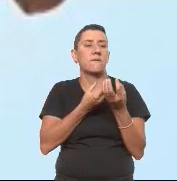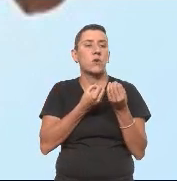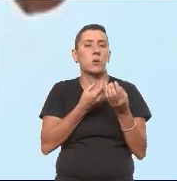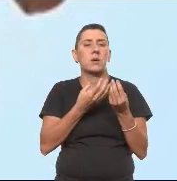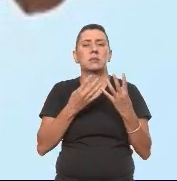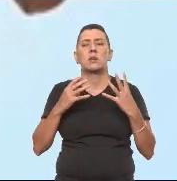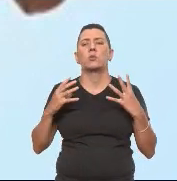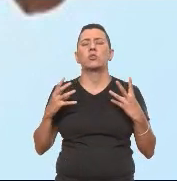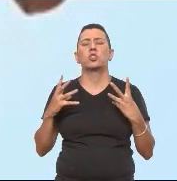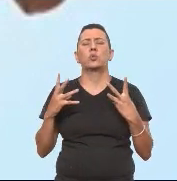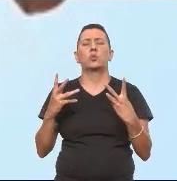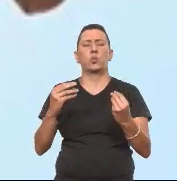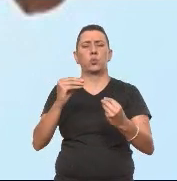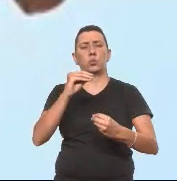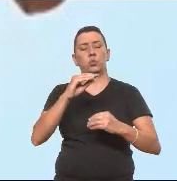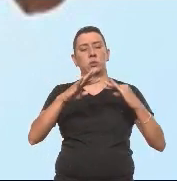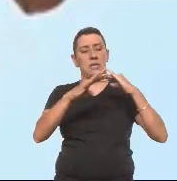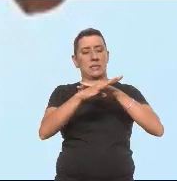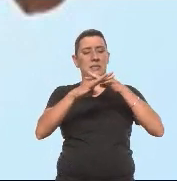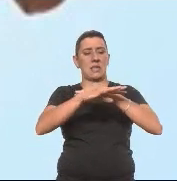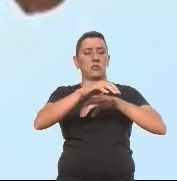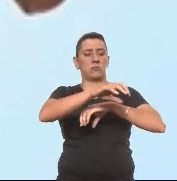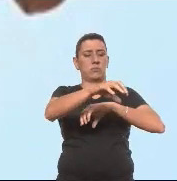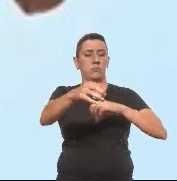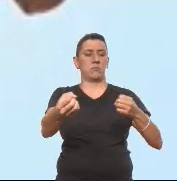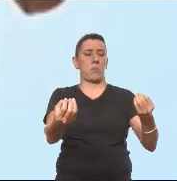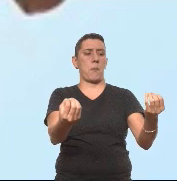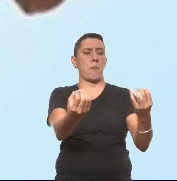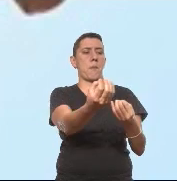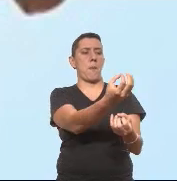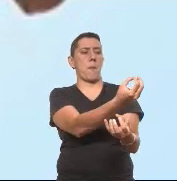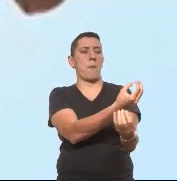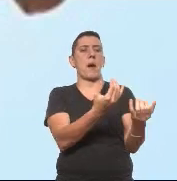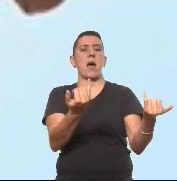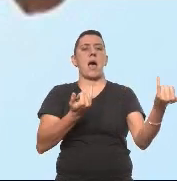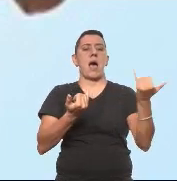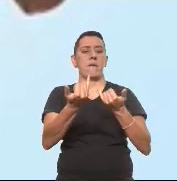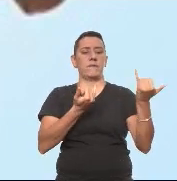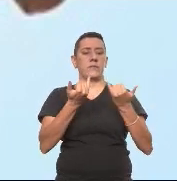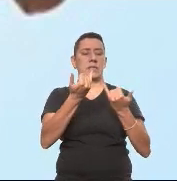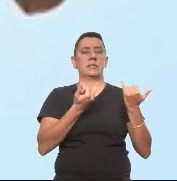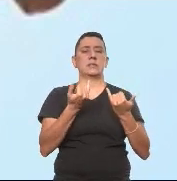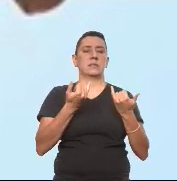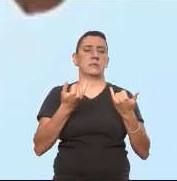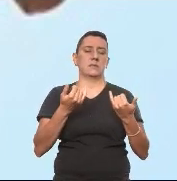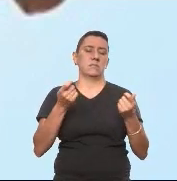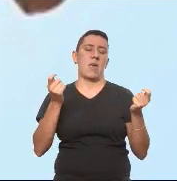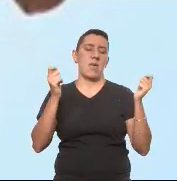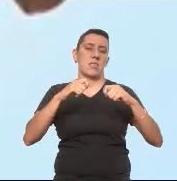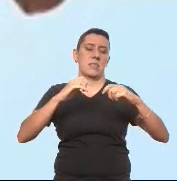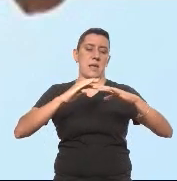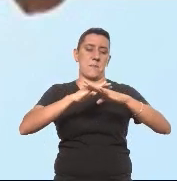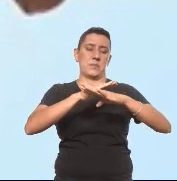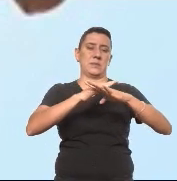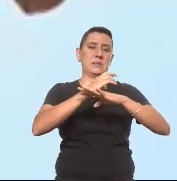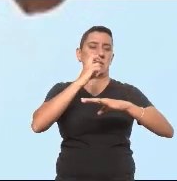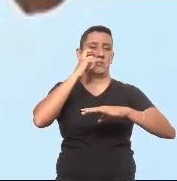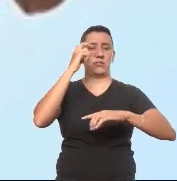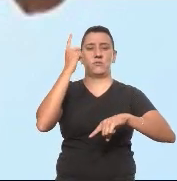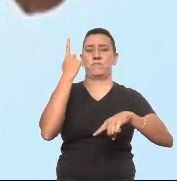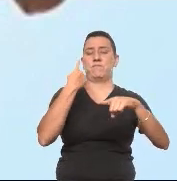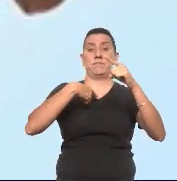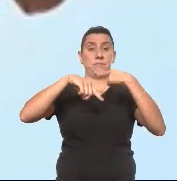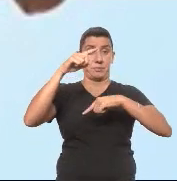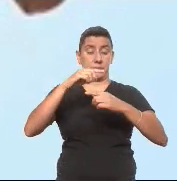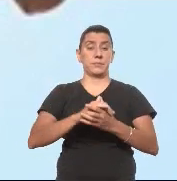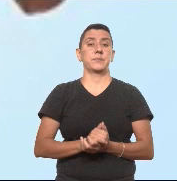que estão espalhados nas grandes cidades né então isso é um caminho sem volta para uma cidade inteligente e